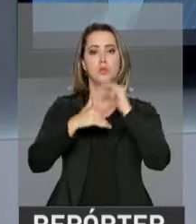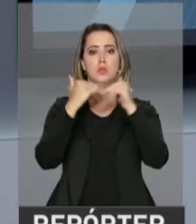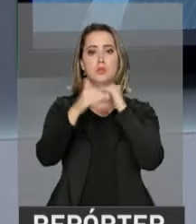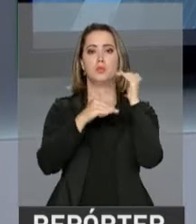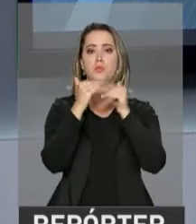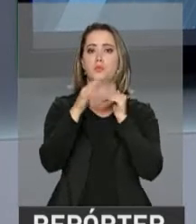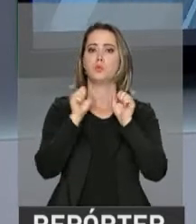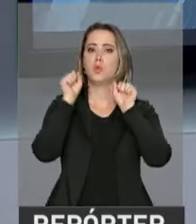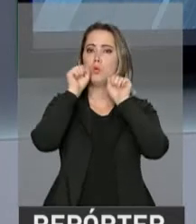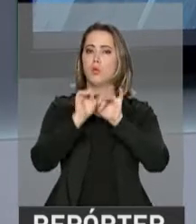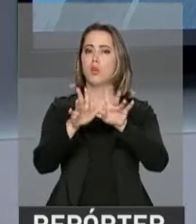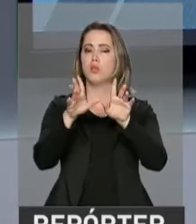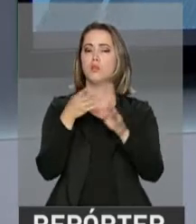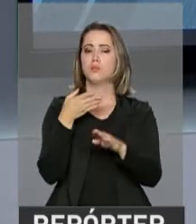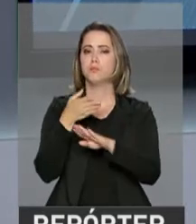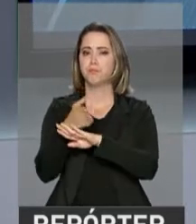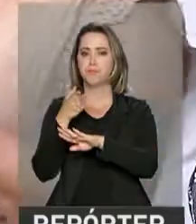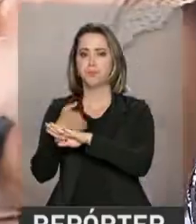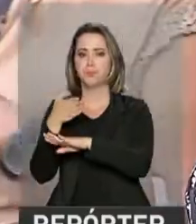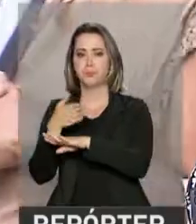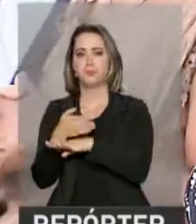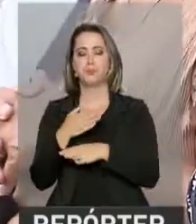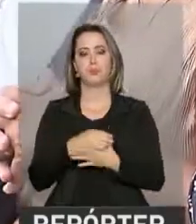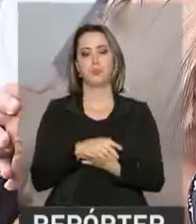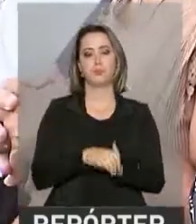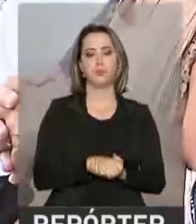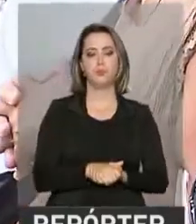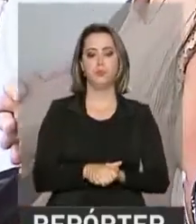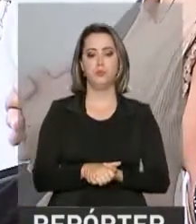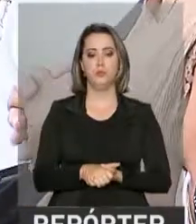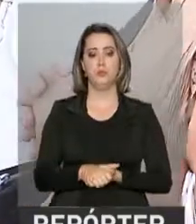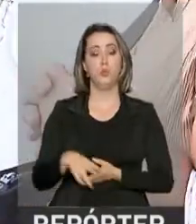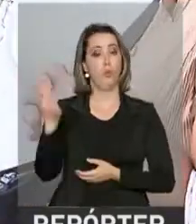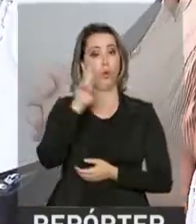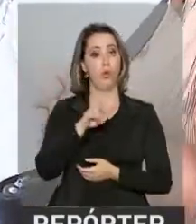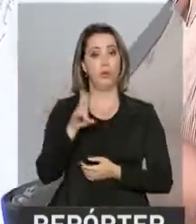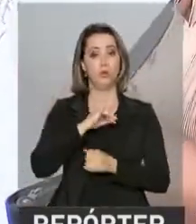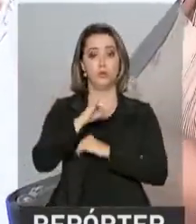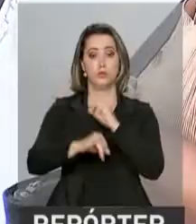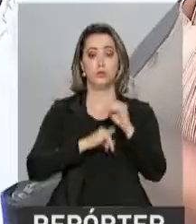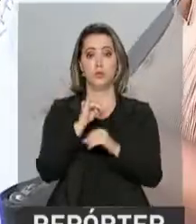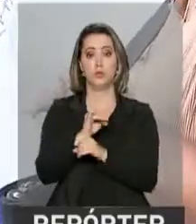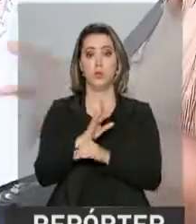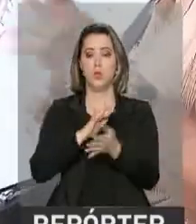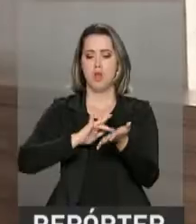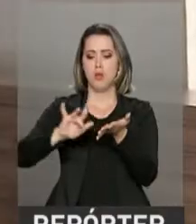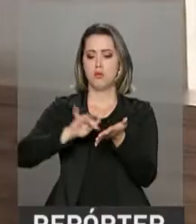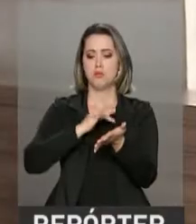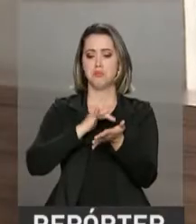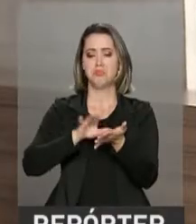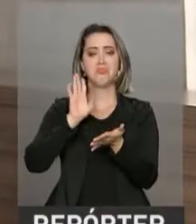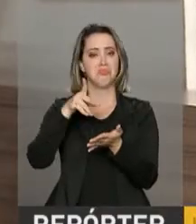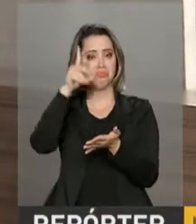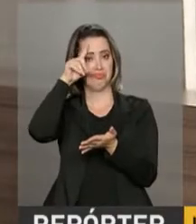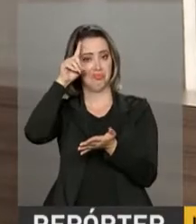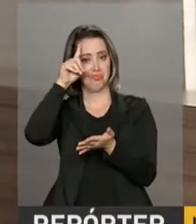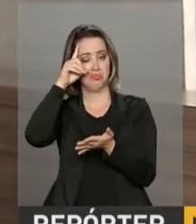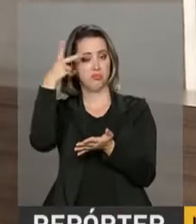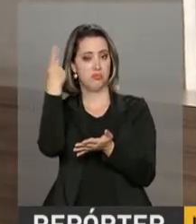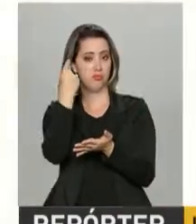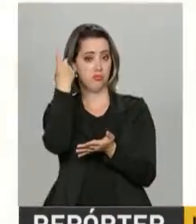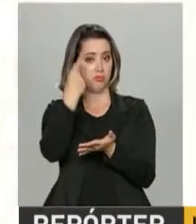o número de acessos usar a internet pelo celular já faz parte do dia a dia do